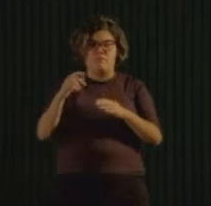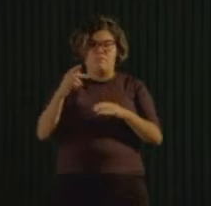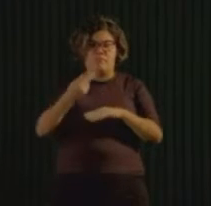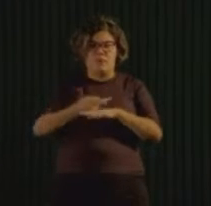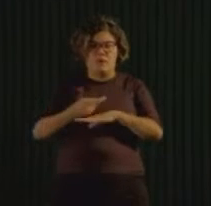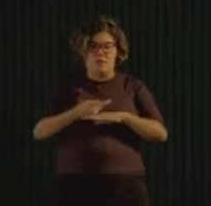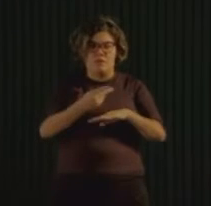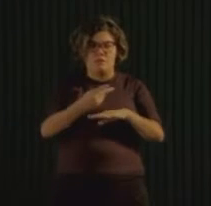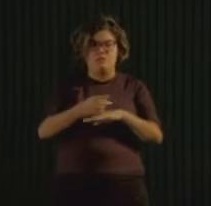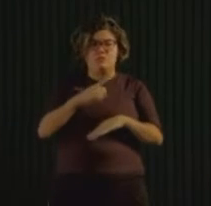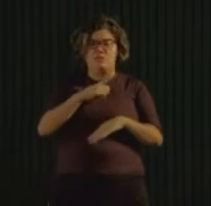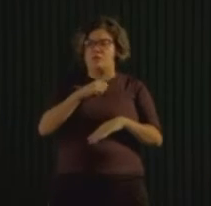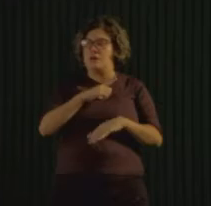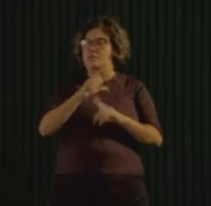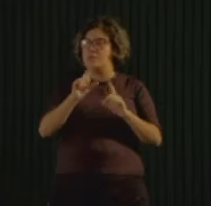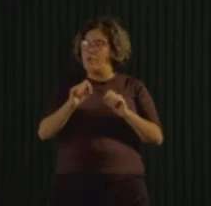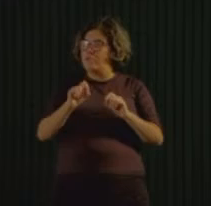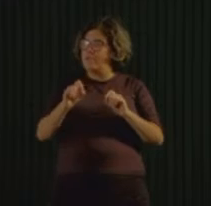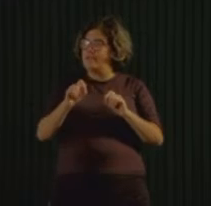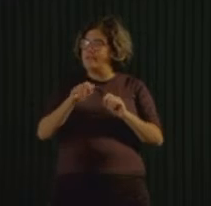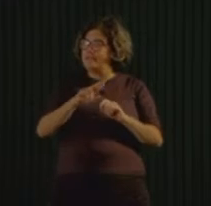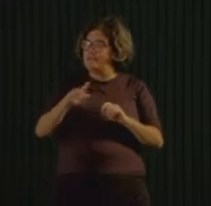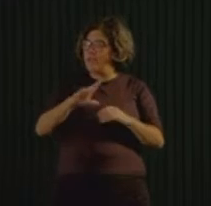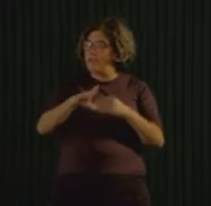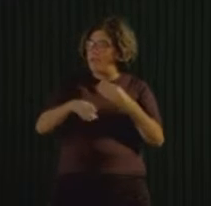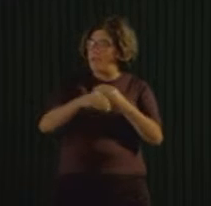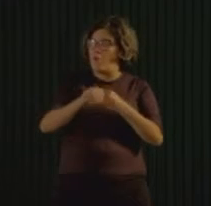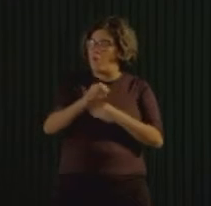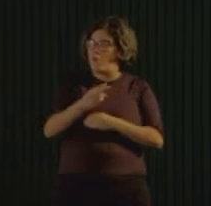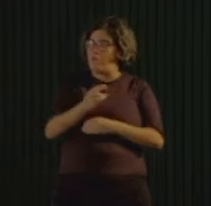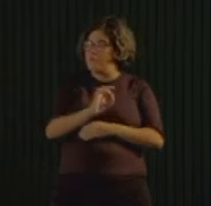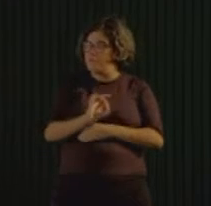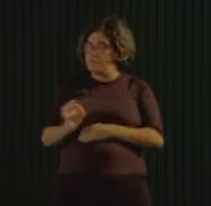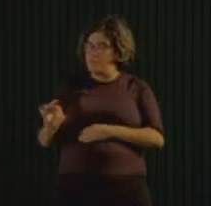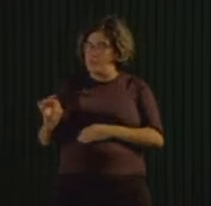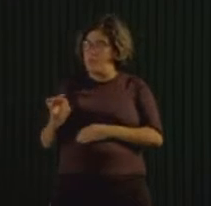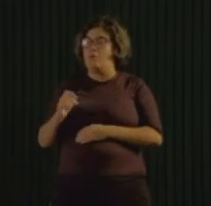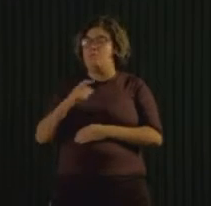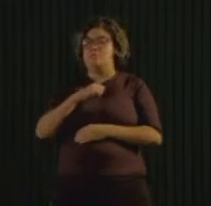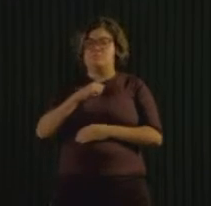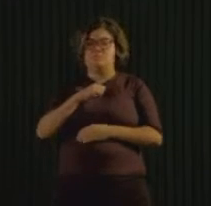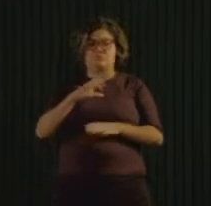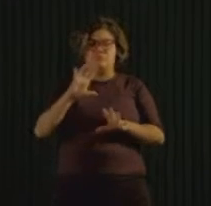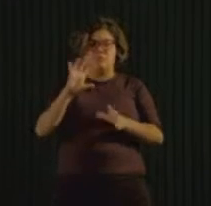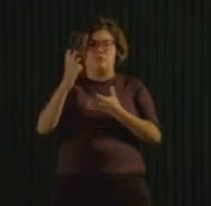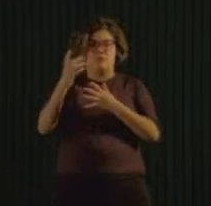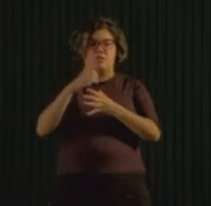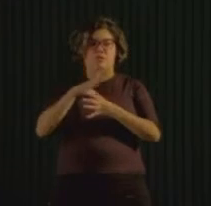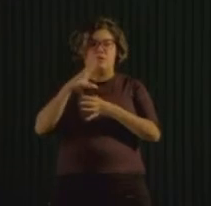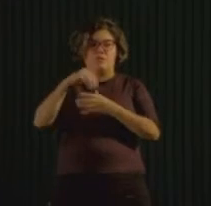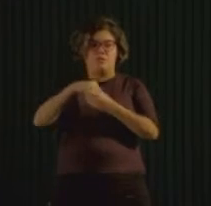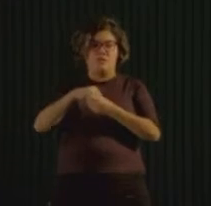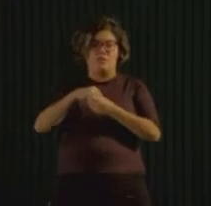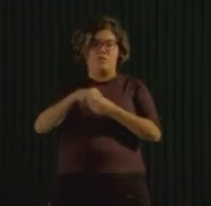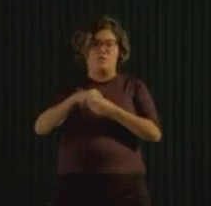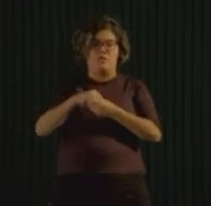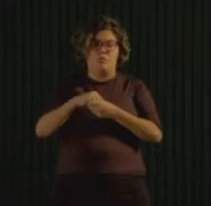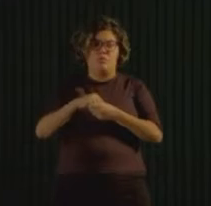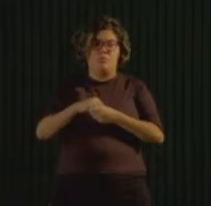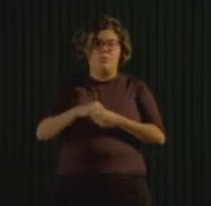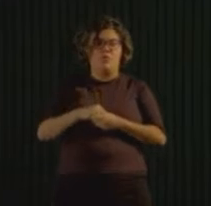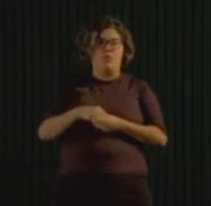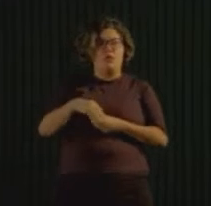plástico chega no oceano? Então, existe o abandono intencional ou não, ação de fatores climáticos, ambientais e